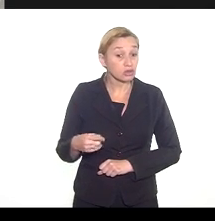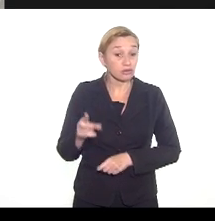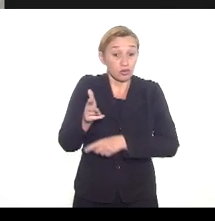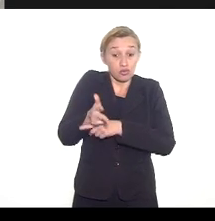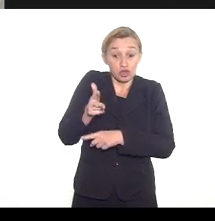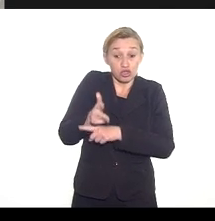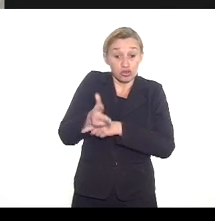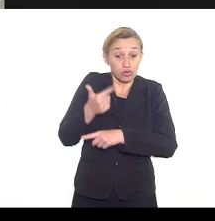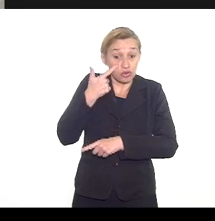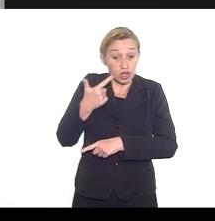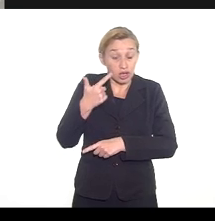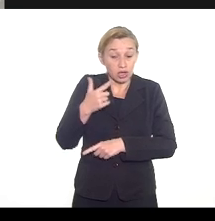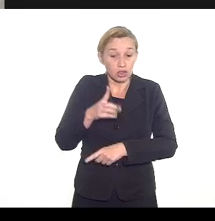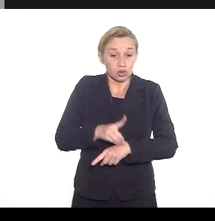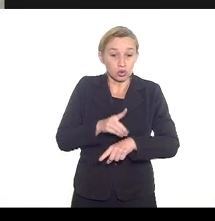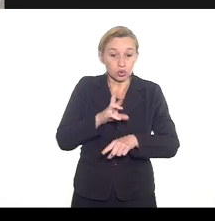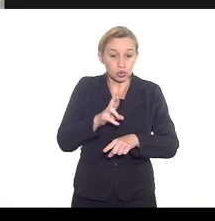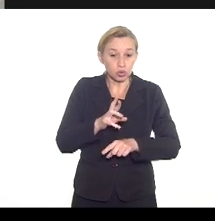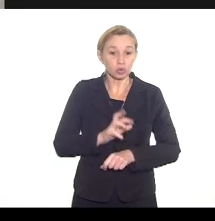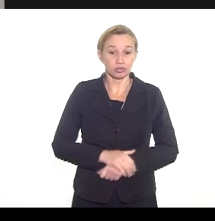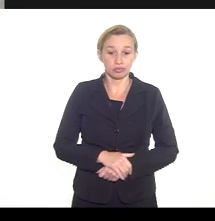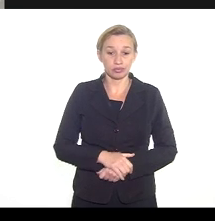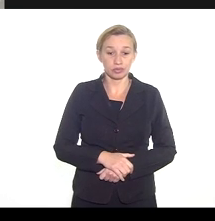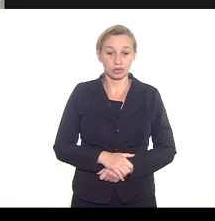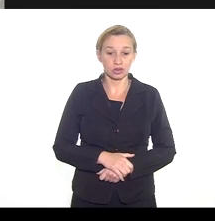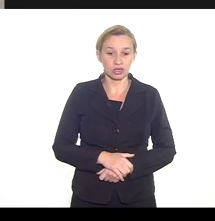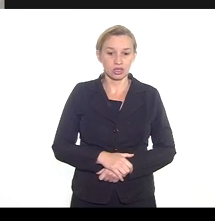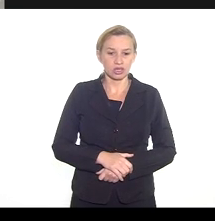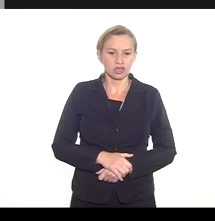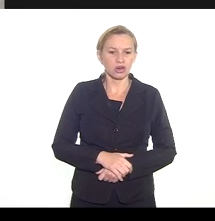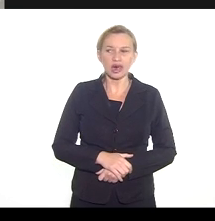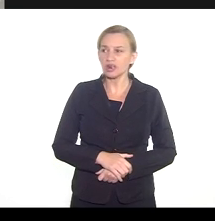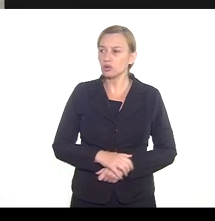vídeo do doutor Wagner.